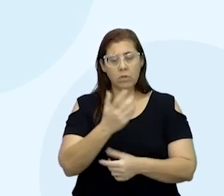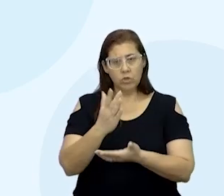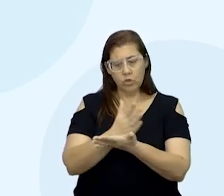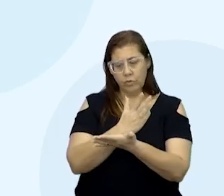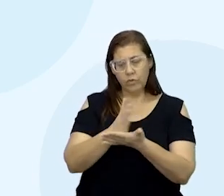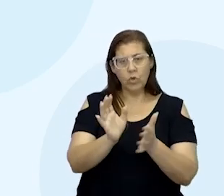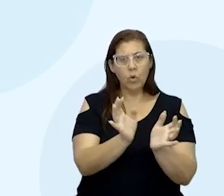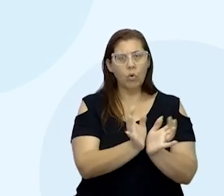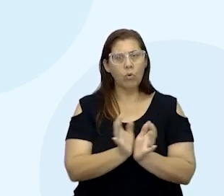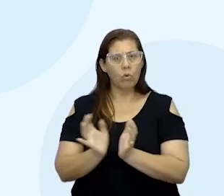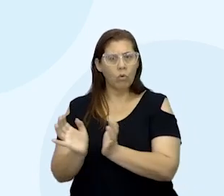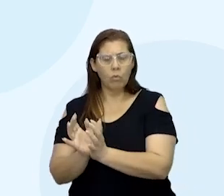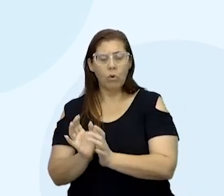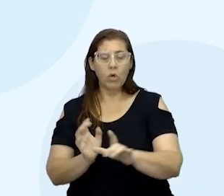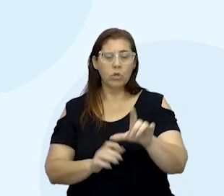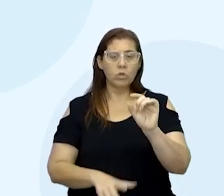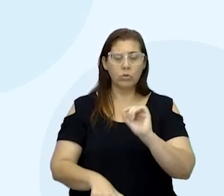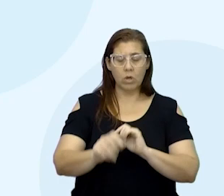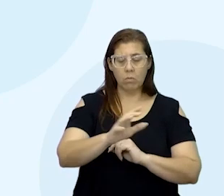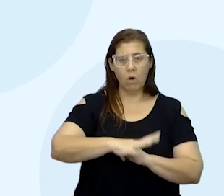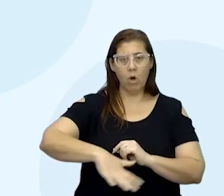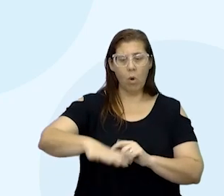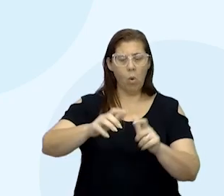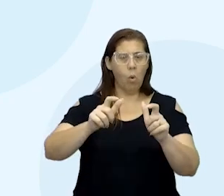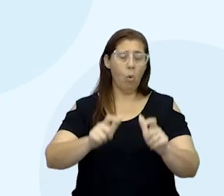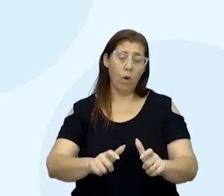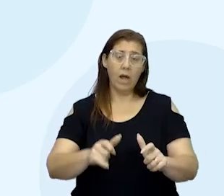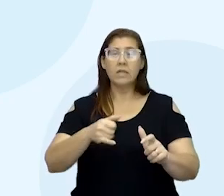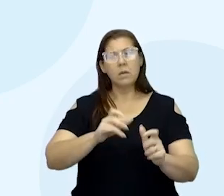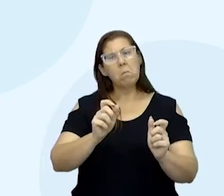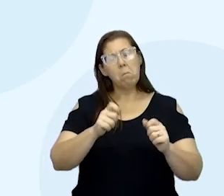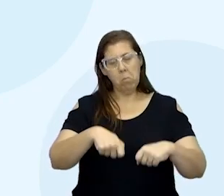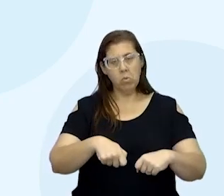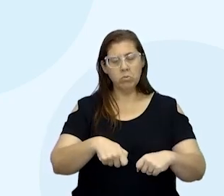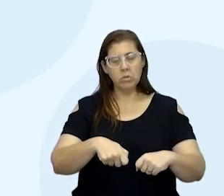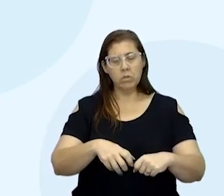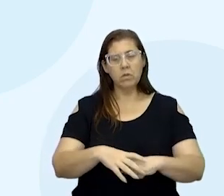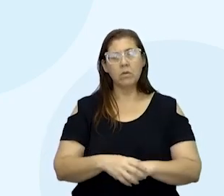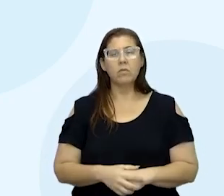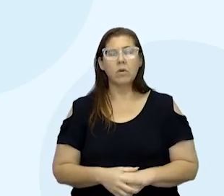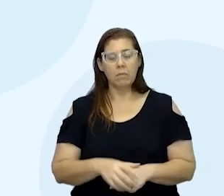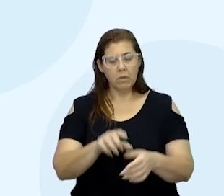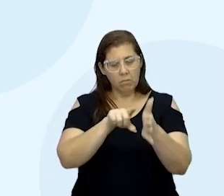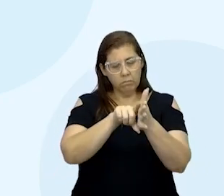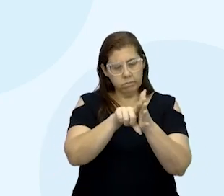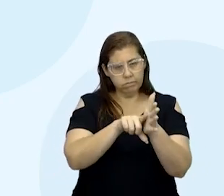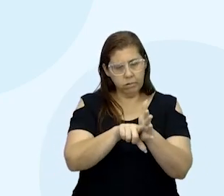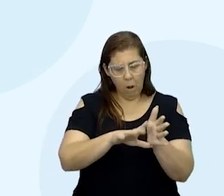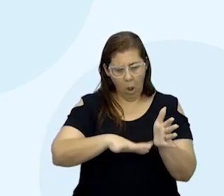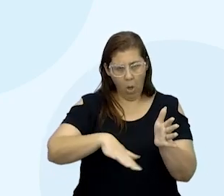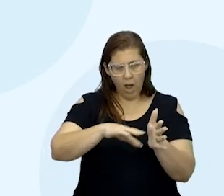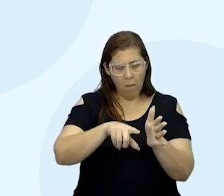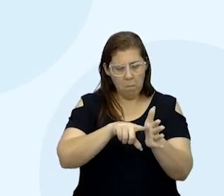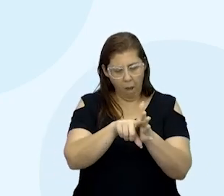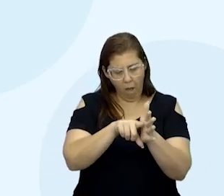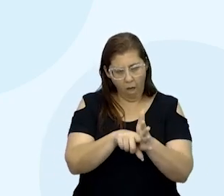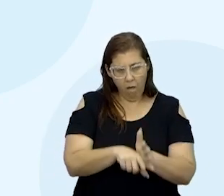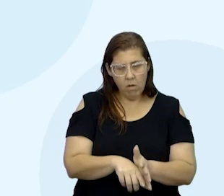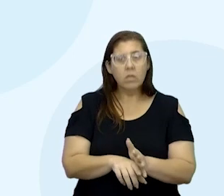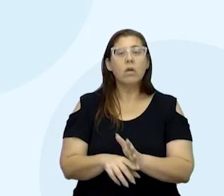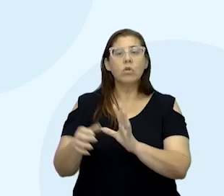em grupos e escolher uma região, se possível local, para fazer uma pesquisa sobre seu